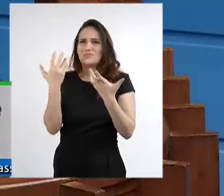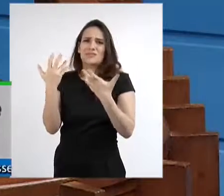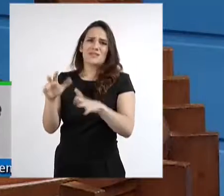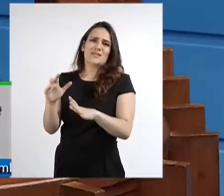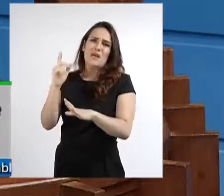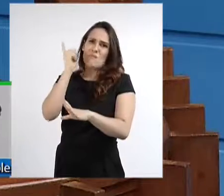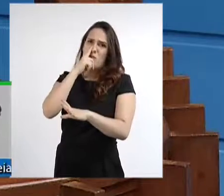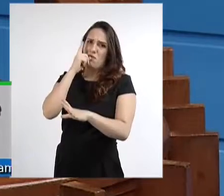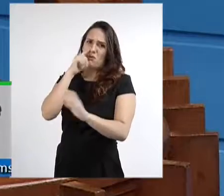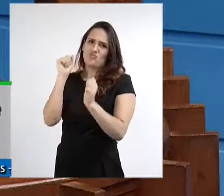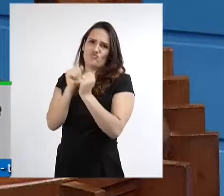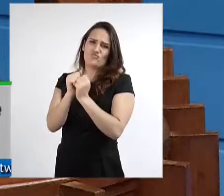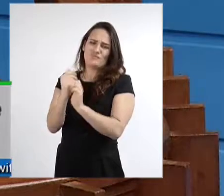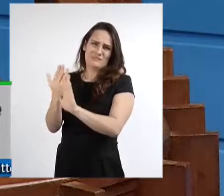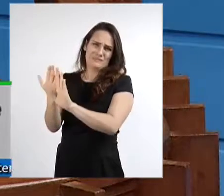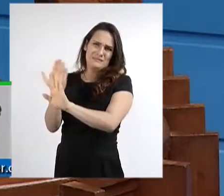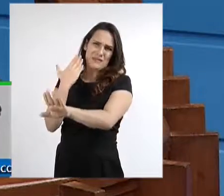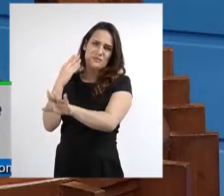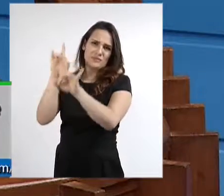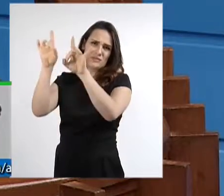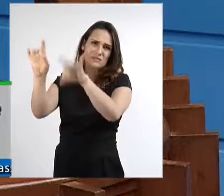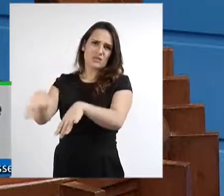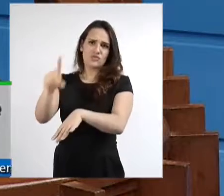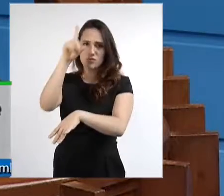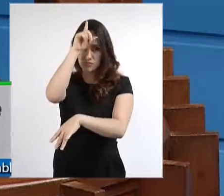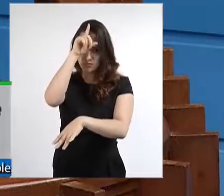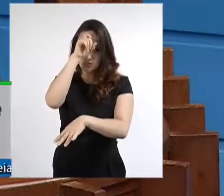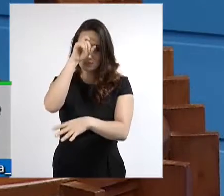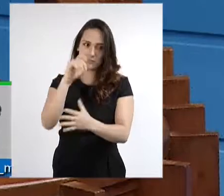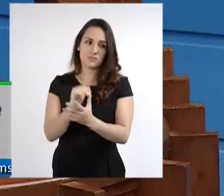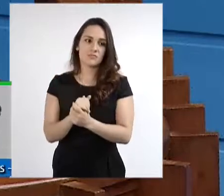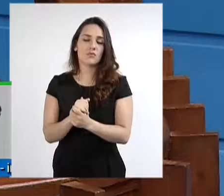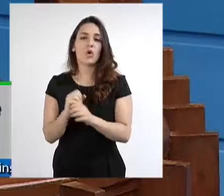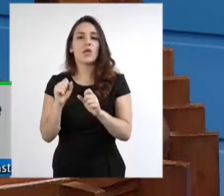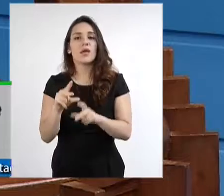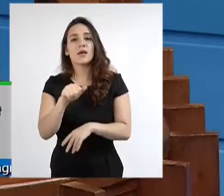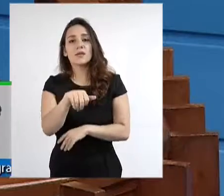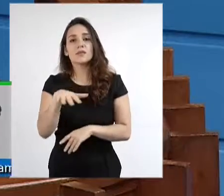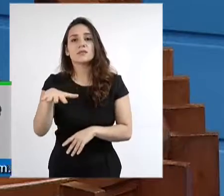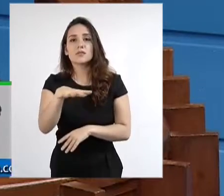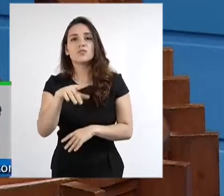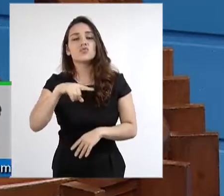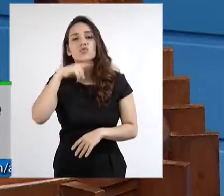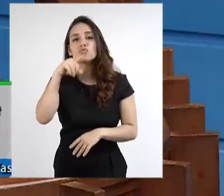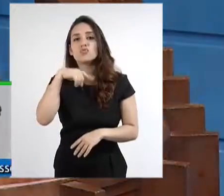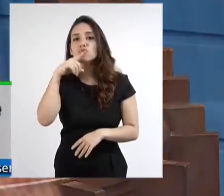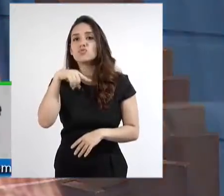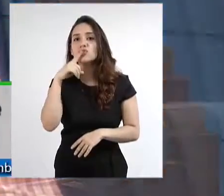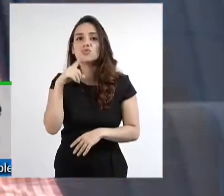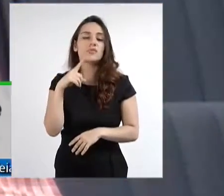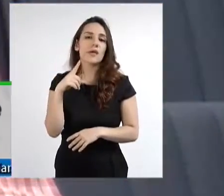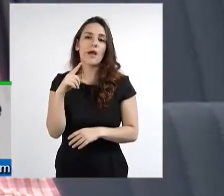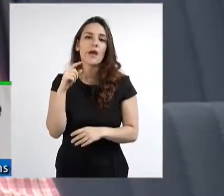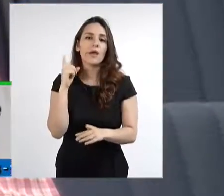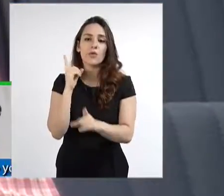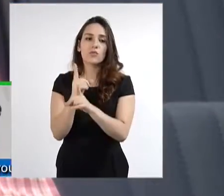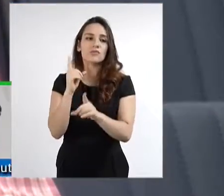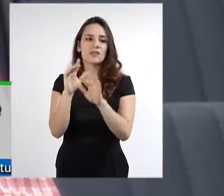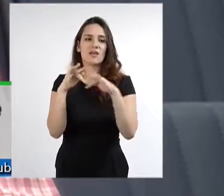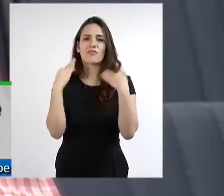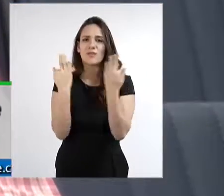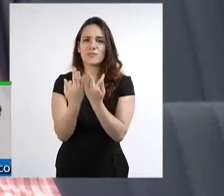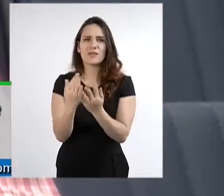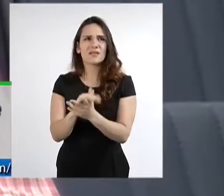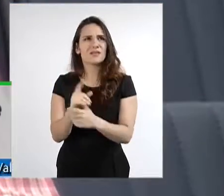de um problema. E quando essa senhora teve alta, a assistência social não conseguia localizar a família, porque o endereço estava errado. Isso me marcou